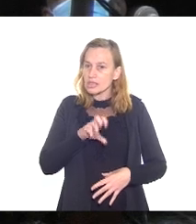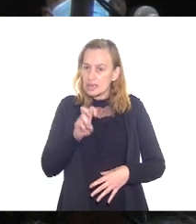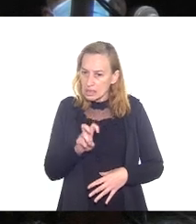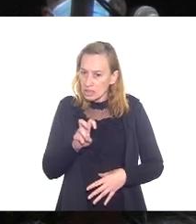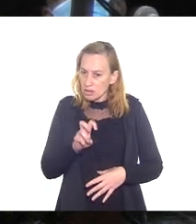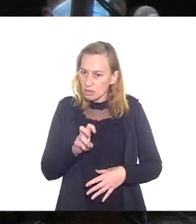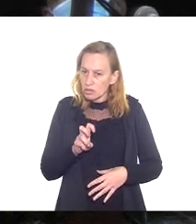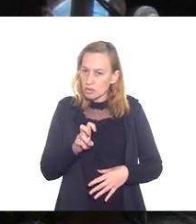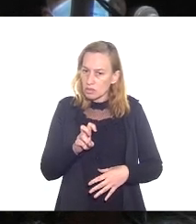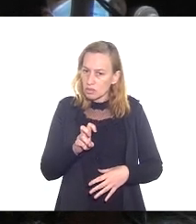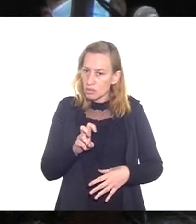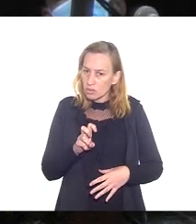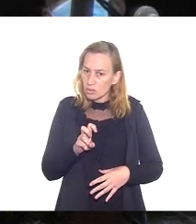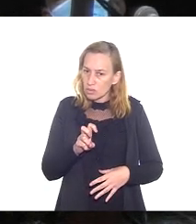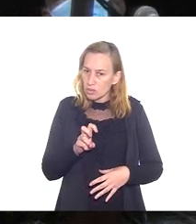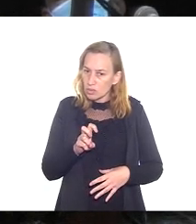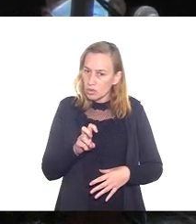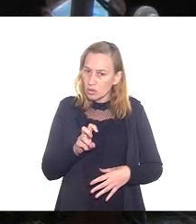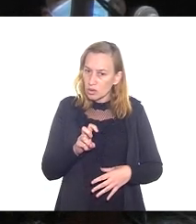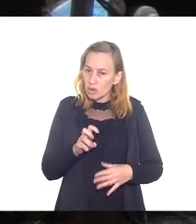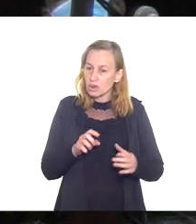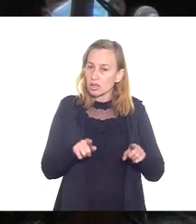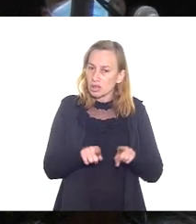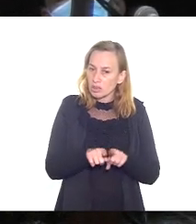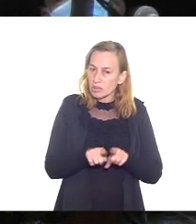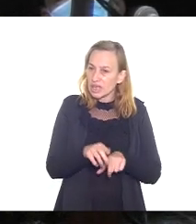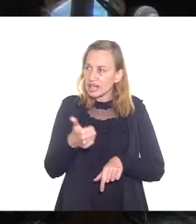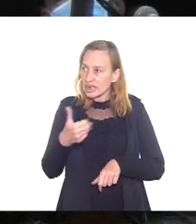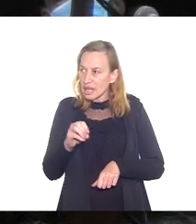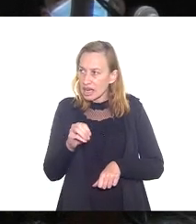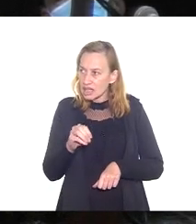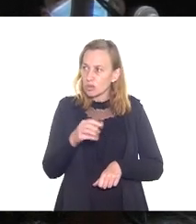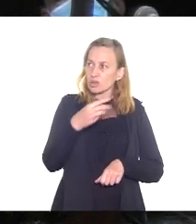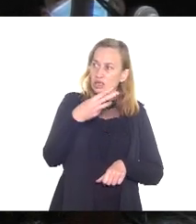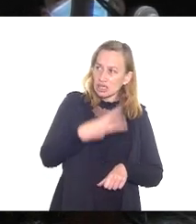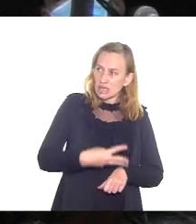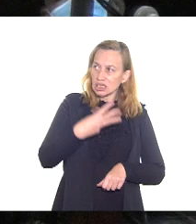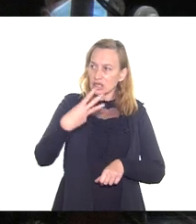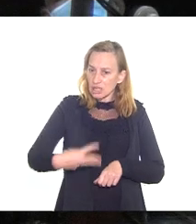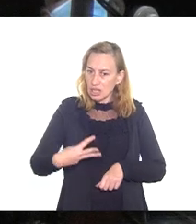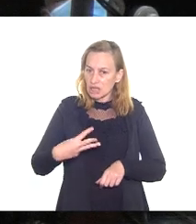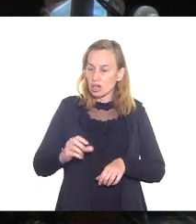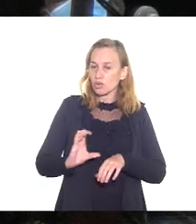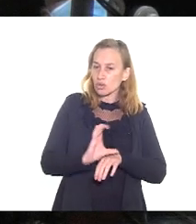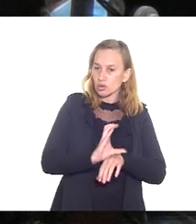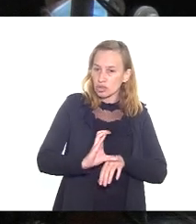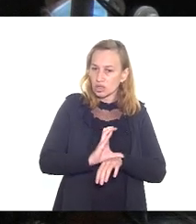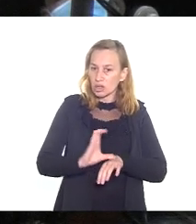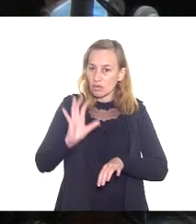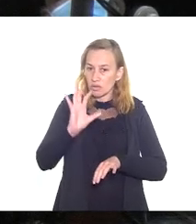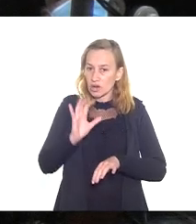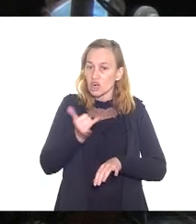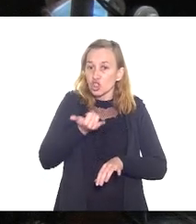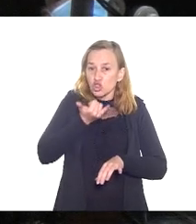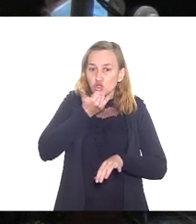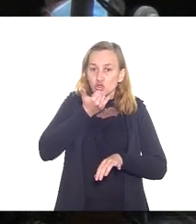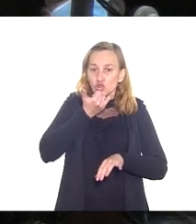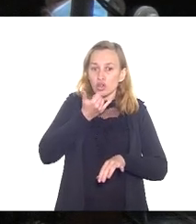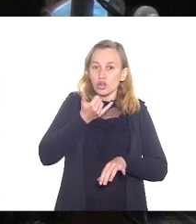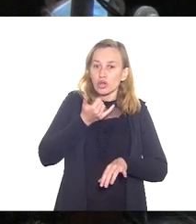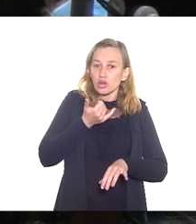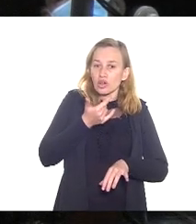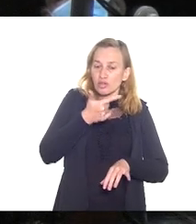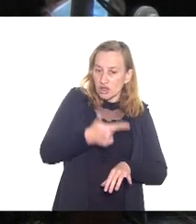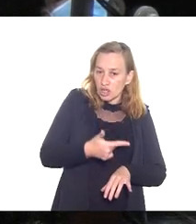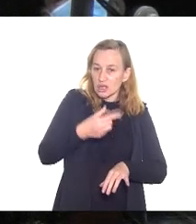5, inciso 10º, 33 da Constituição Federal,